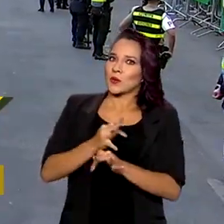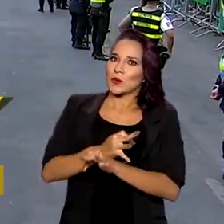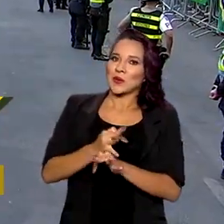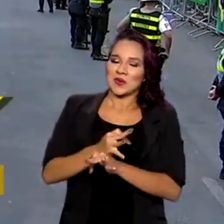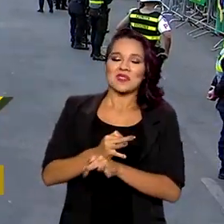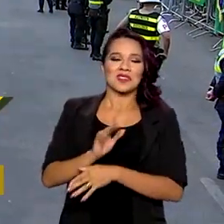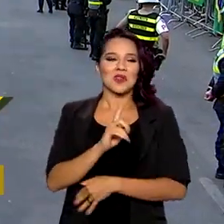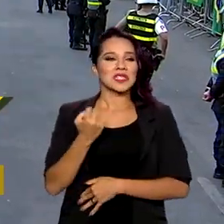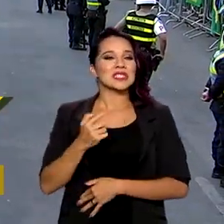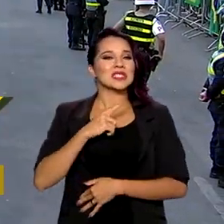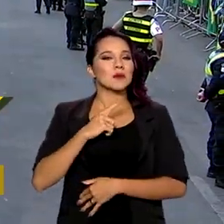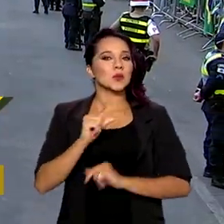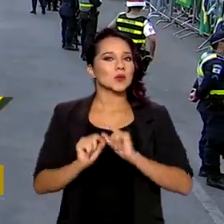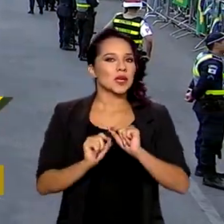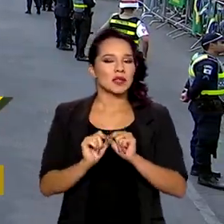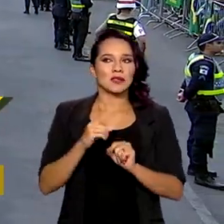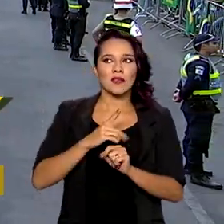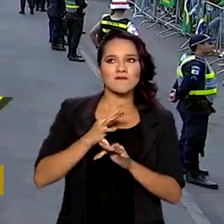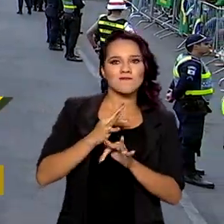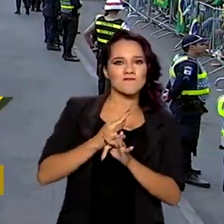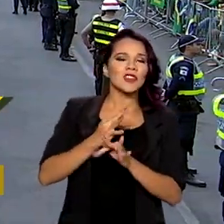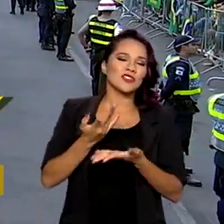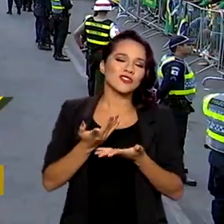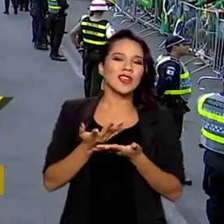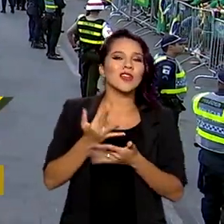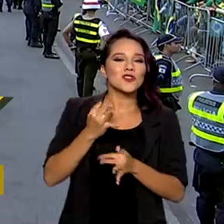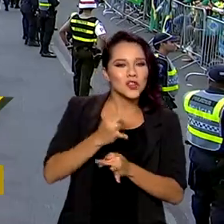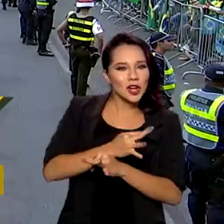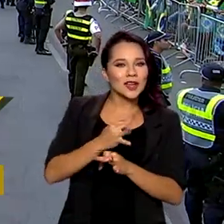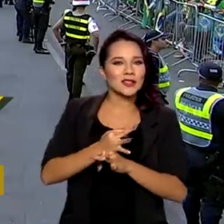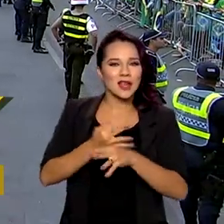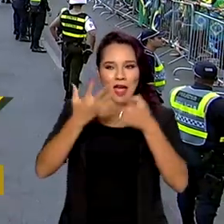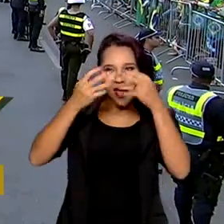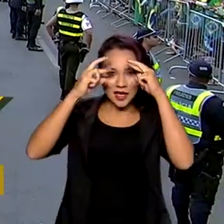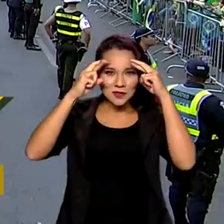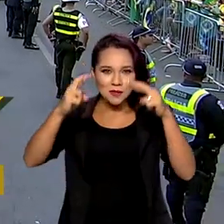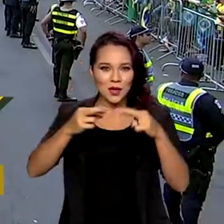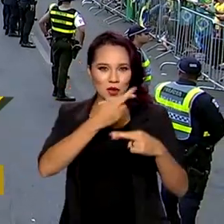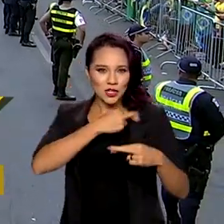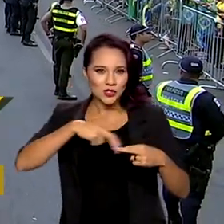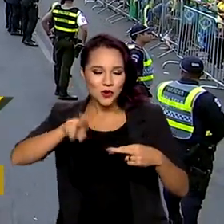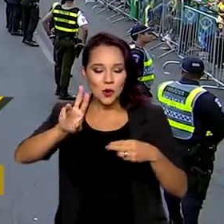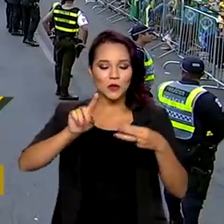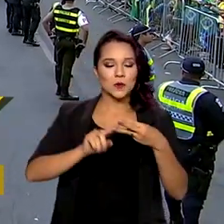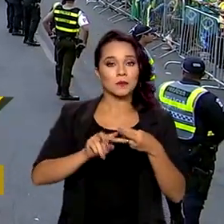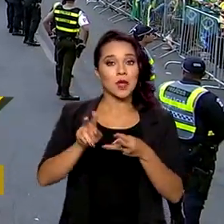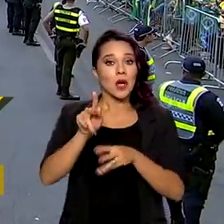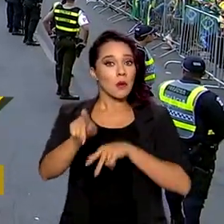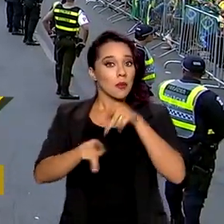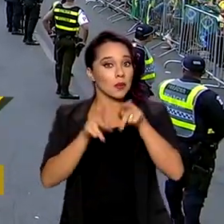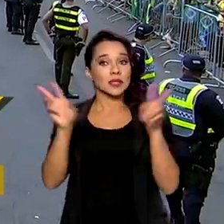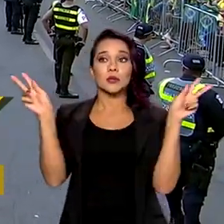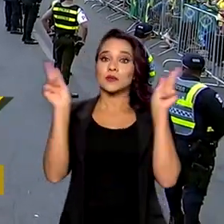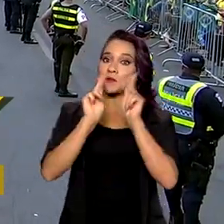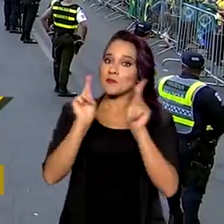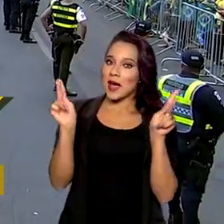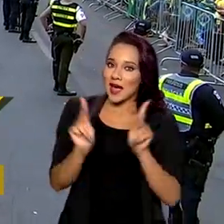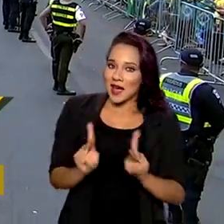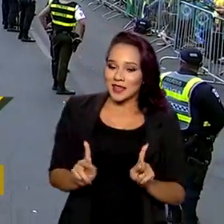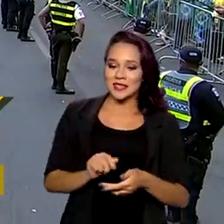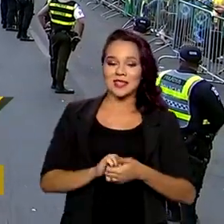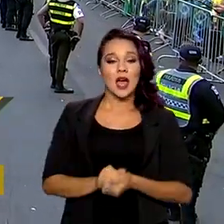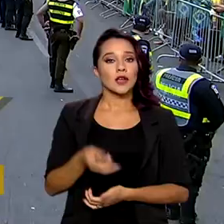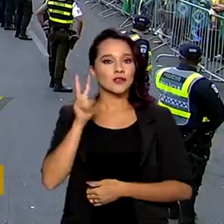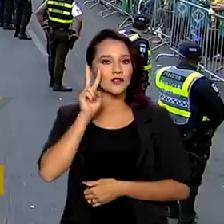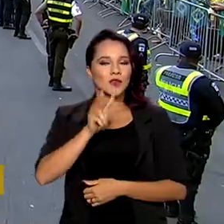né? Nós temos tolerância religiosa, né? Um povo também pacífico, né? A gente verifica